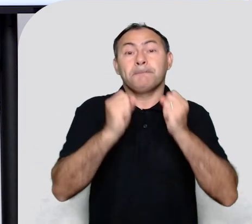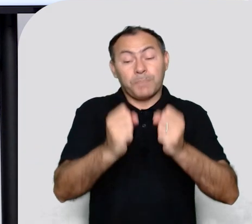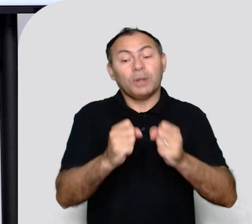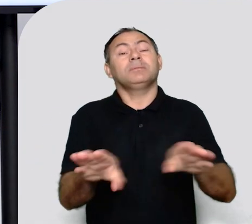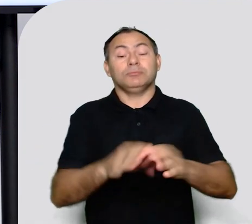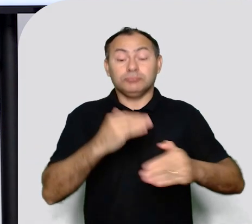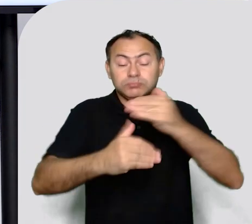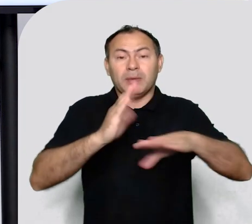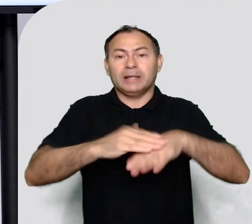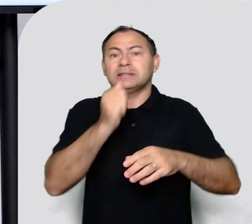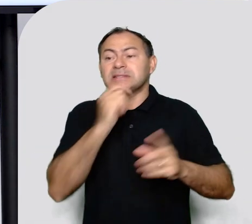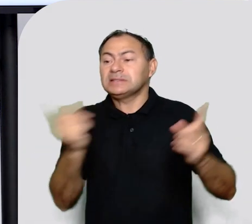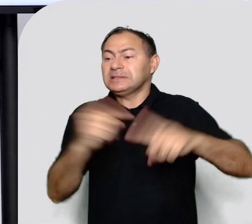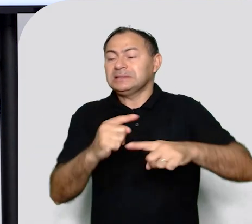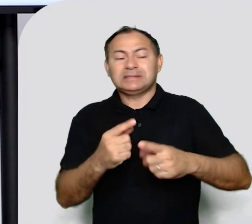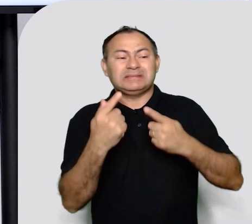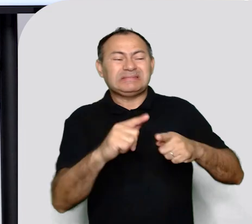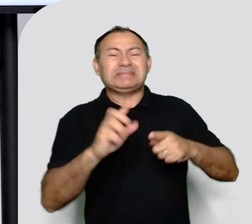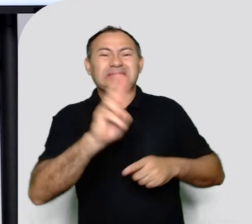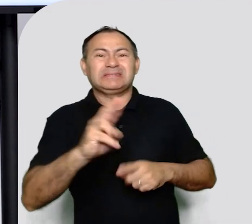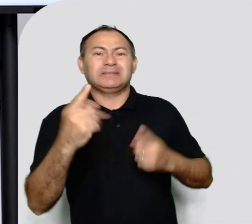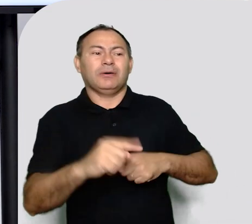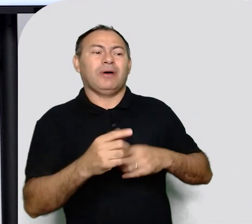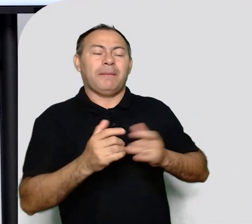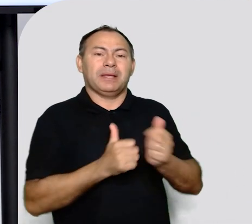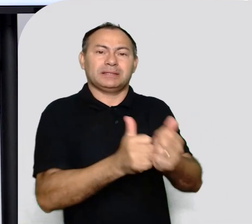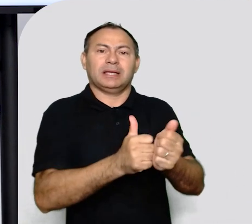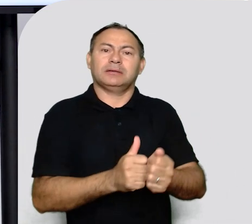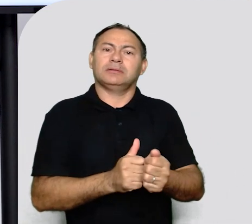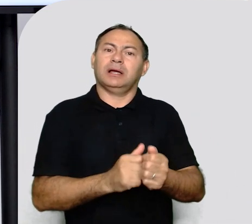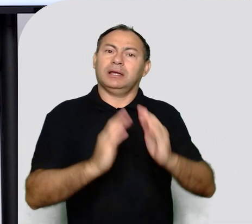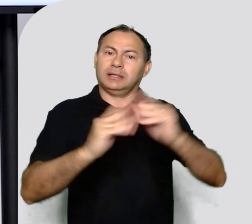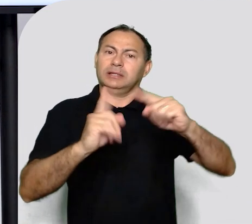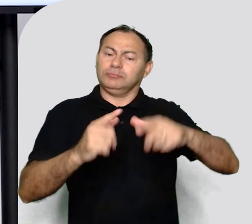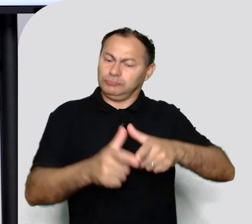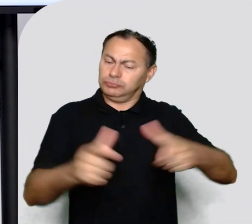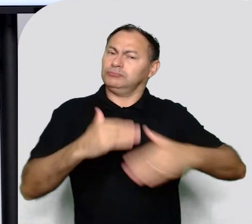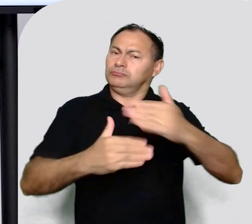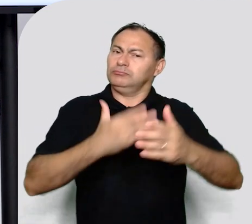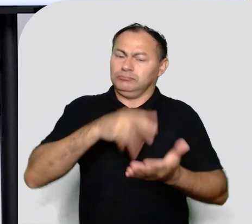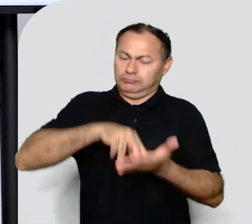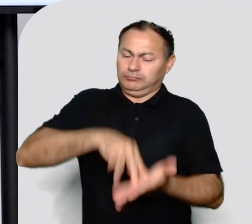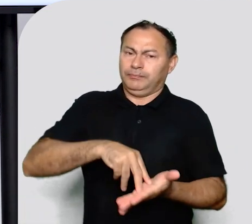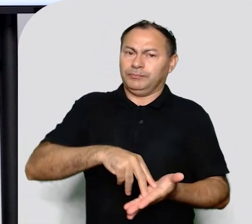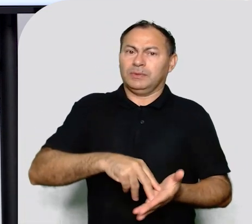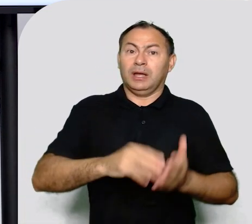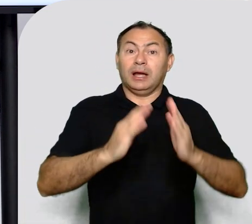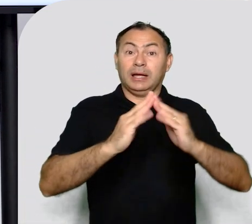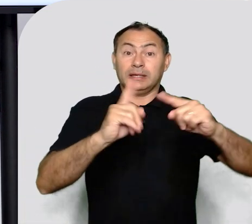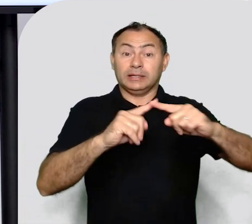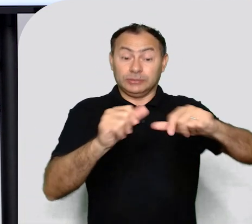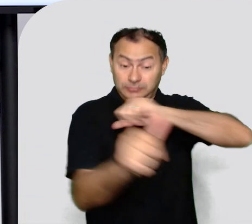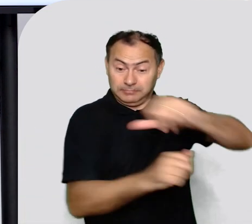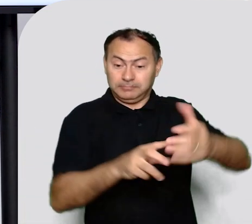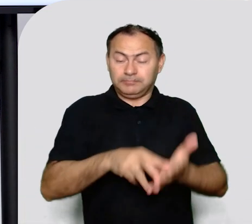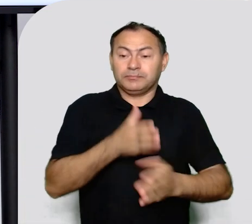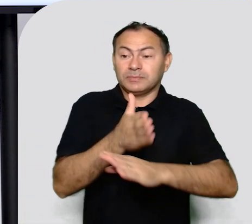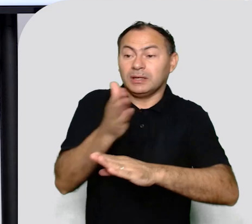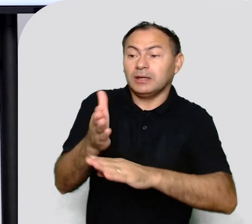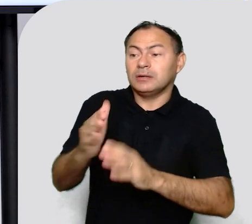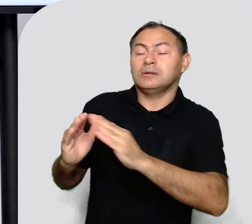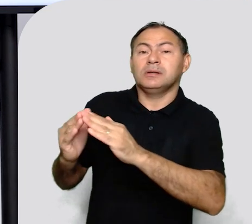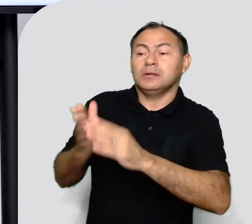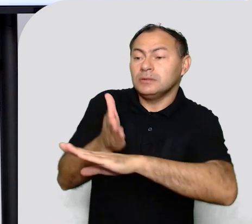oposição daqueles que a hostilizam ou a perseguem. Ela é chamada a sair de si mesma e ir para